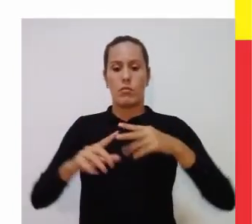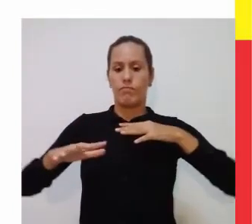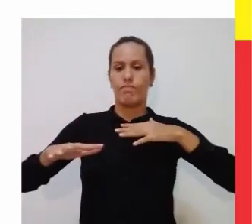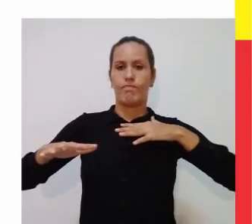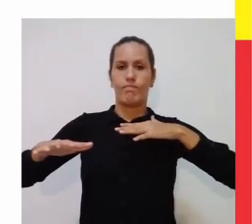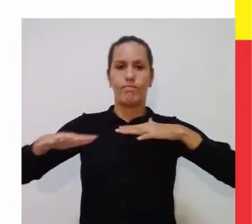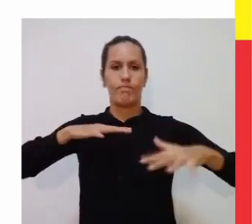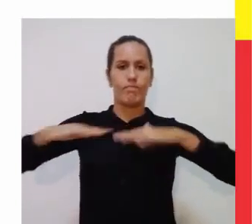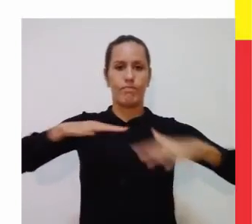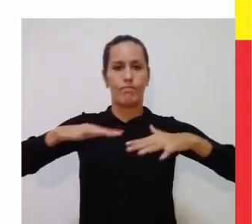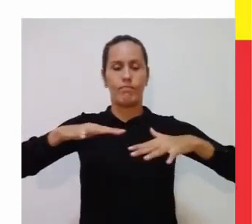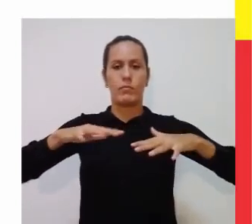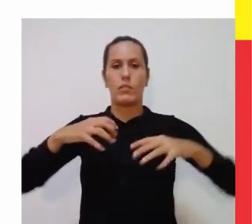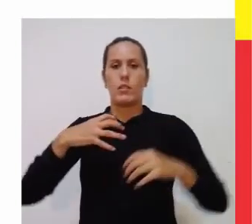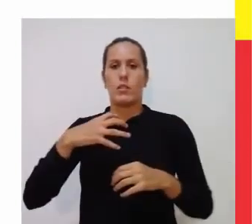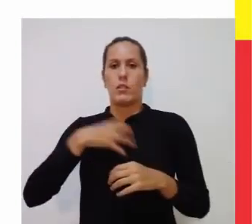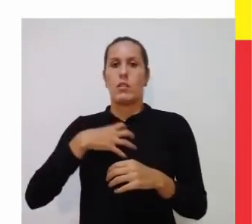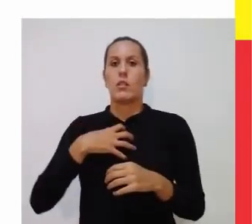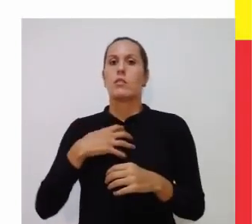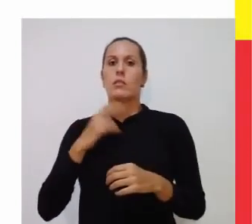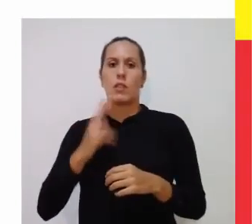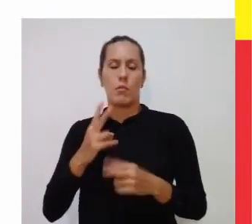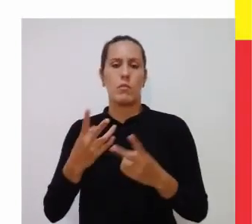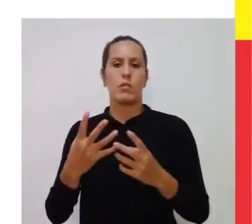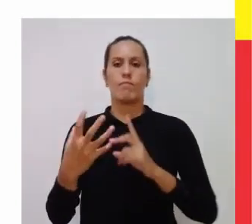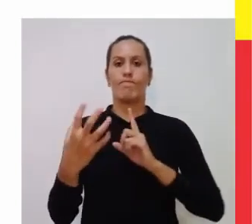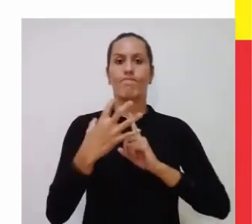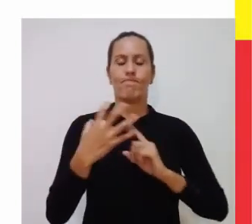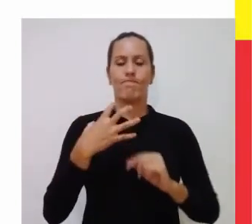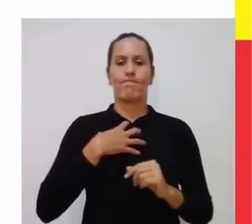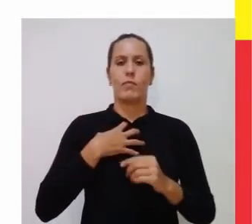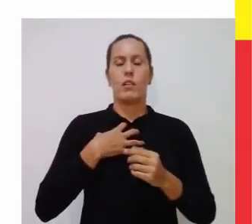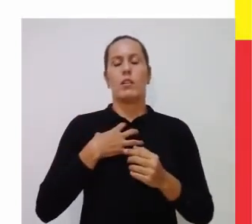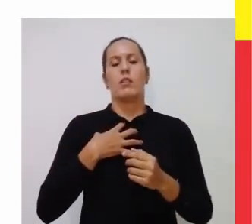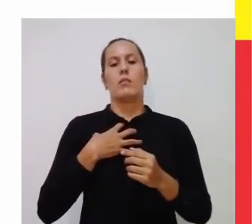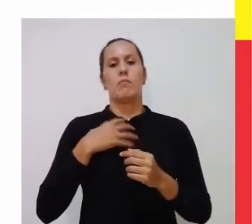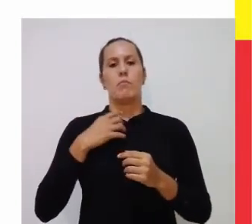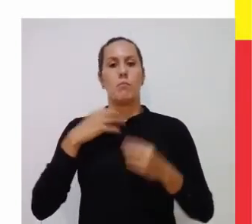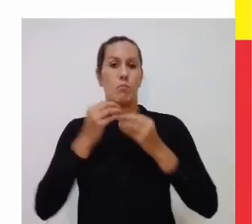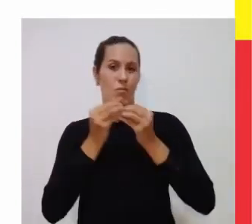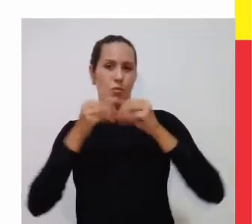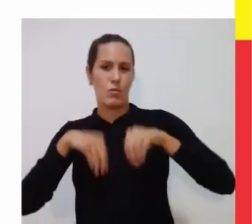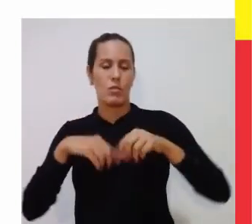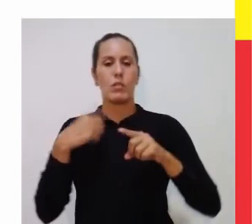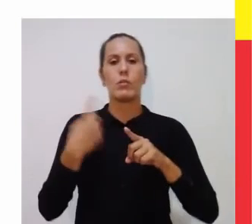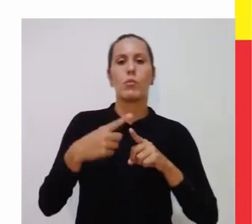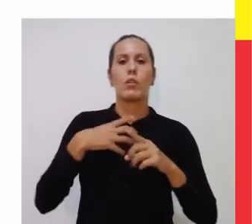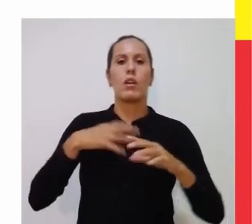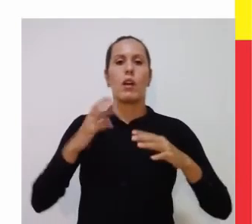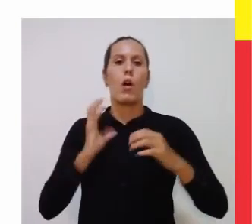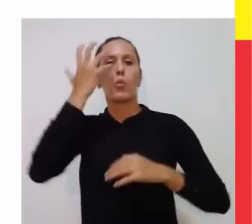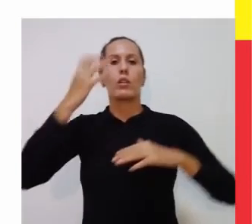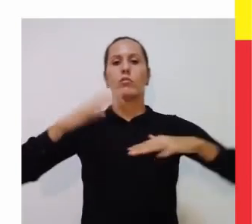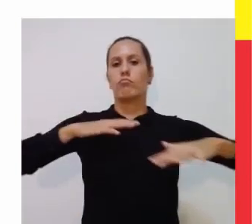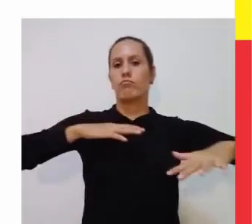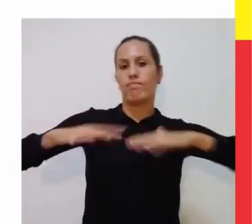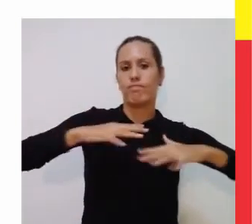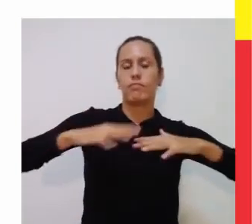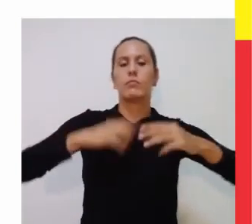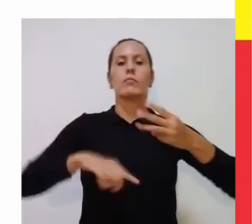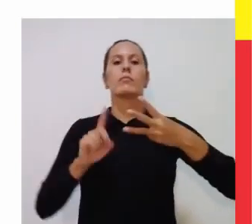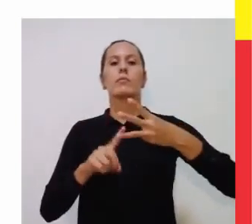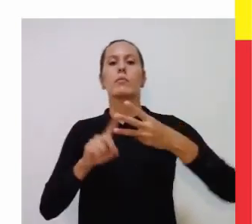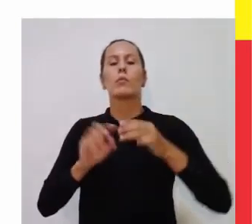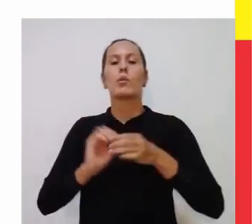que são os que a gente consegue ser mais afetado, ok? Por quê? É nos abalos sísmicos que nós vamos ver os terremotos, certo? E